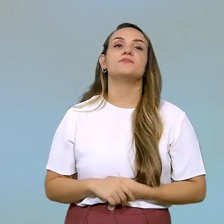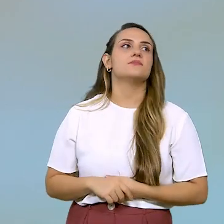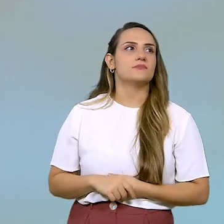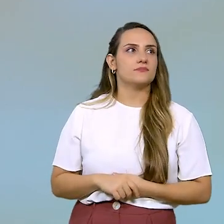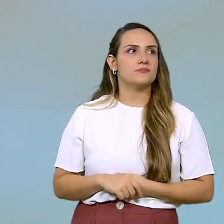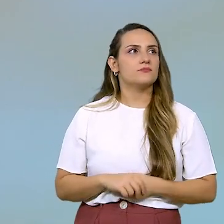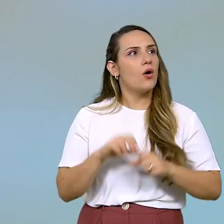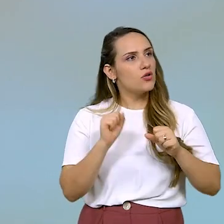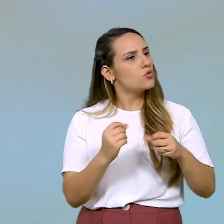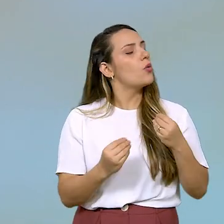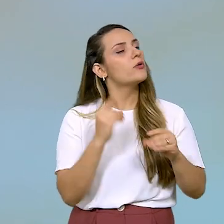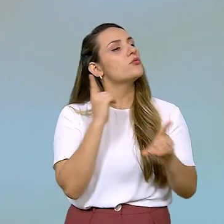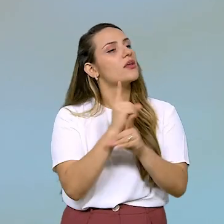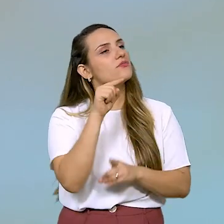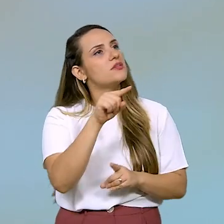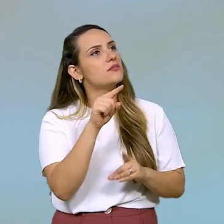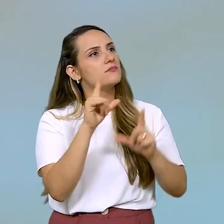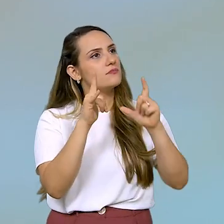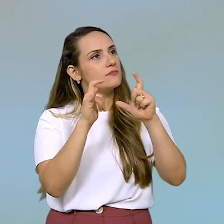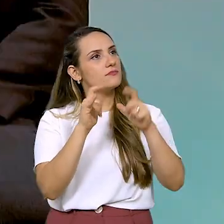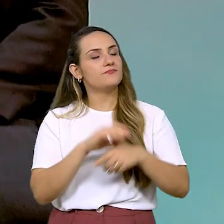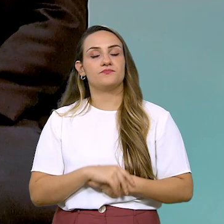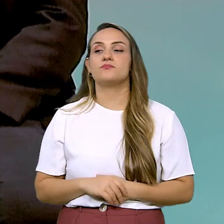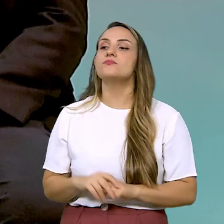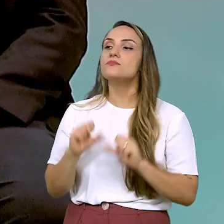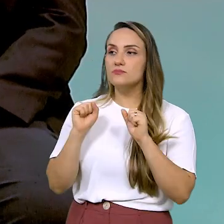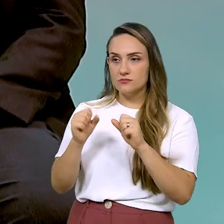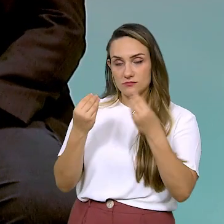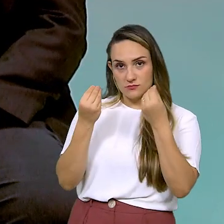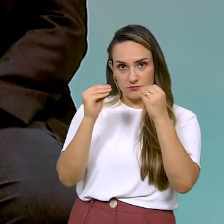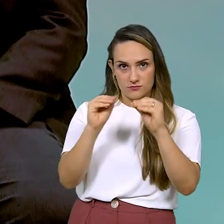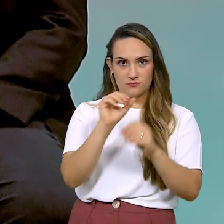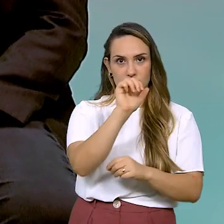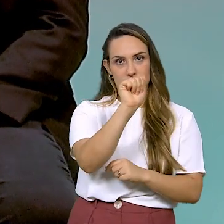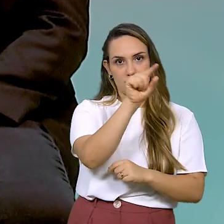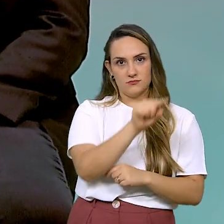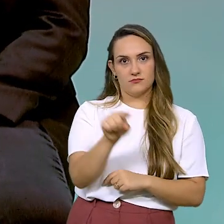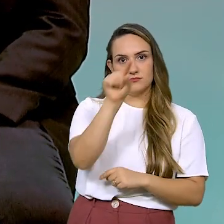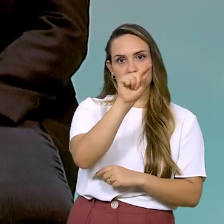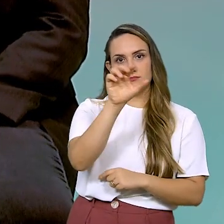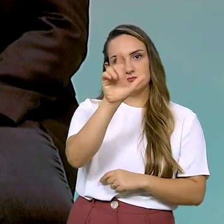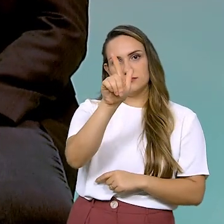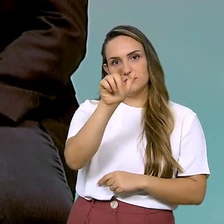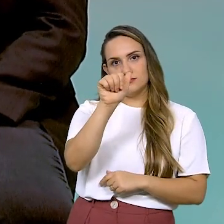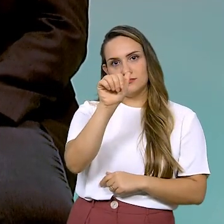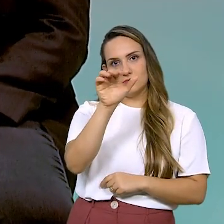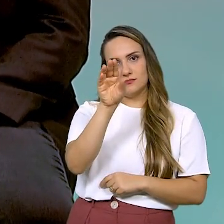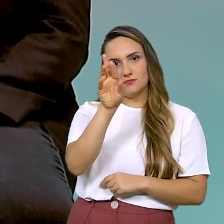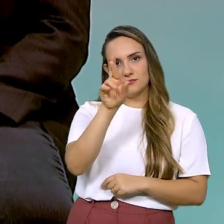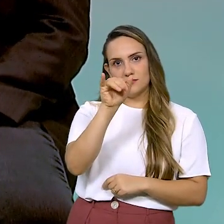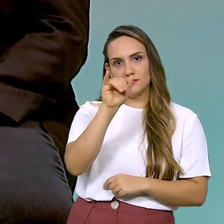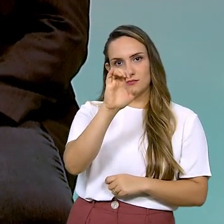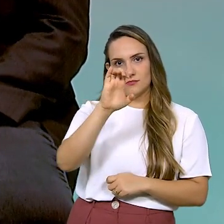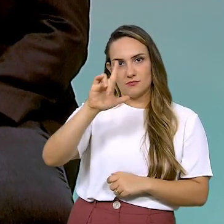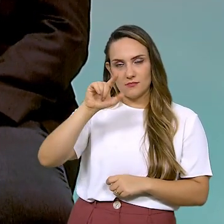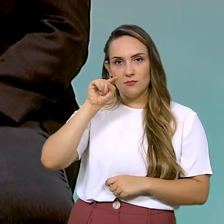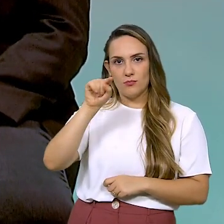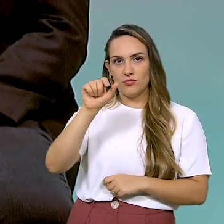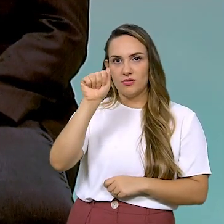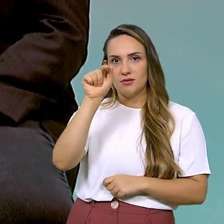seus tributos. Joia. Te procurar no Instagram, como que faz? É só vocês digitarem ali no Instagram, né,